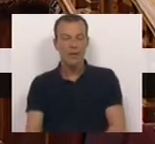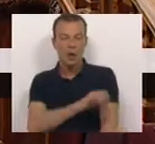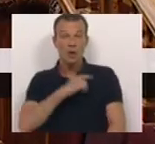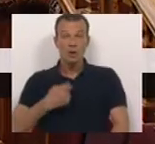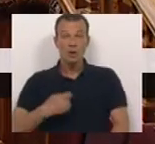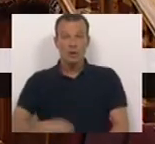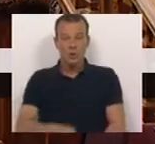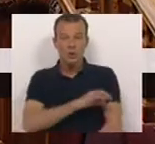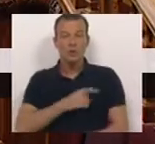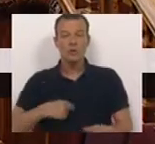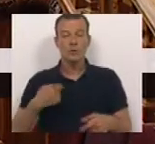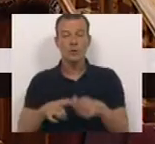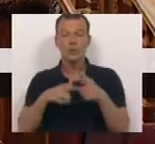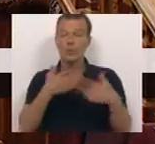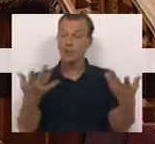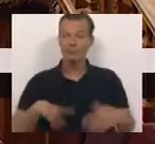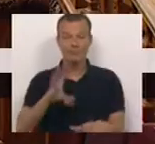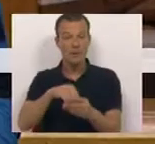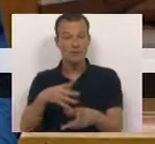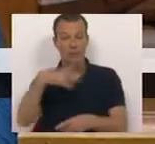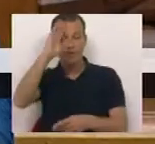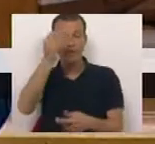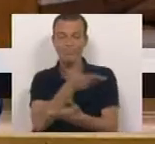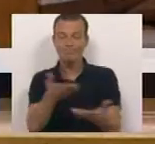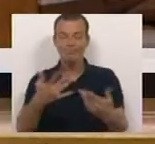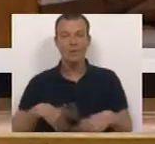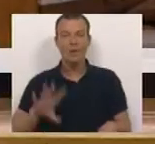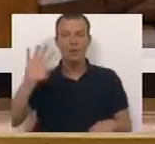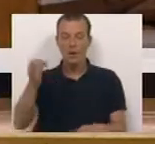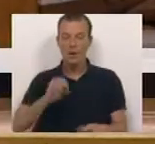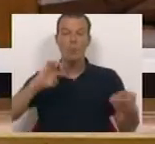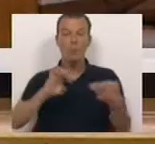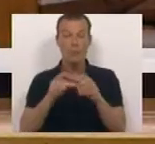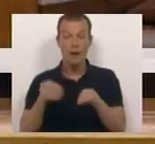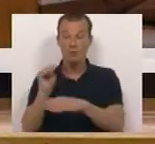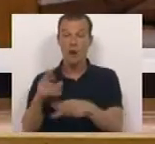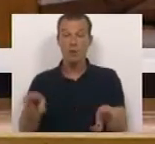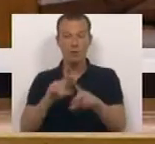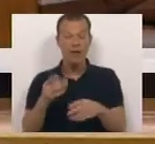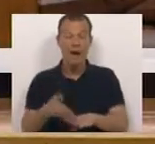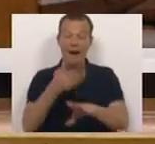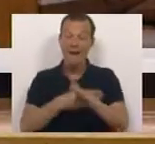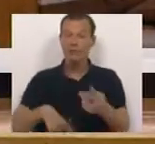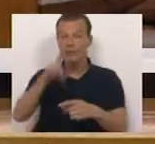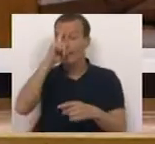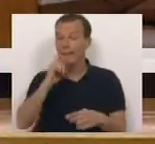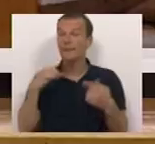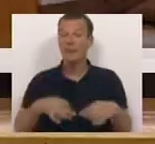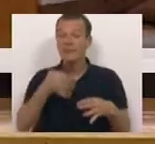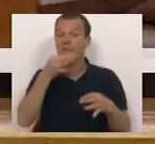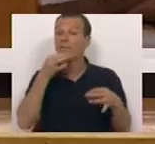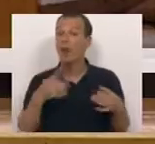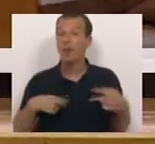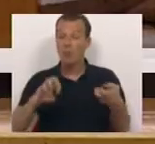Senhor Presidente, senhoras e senhores deputados, senhores membros do Governo, ao falarmos do problema do novo banco, importa, antes de mais, recordar que estamos a falar